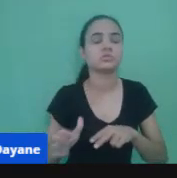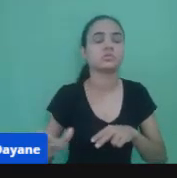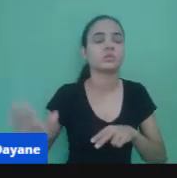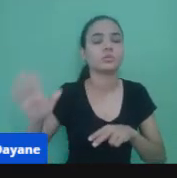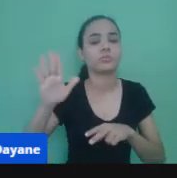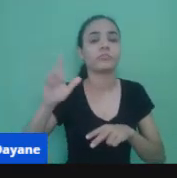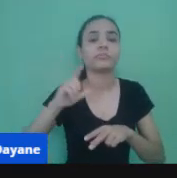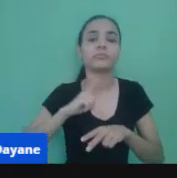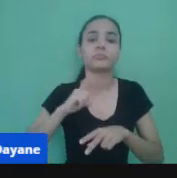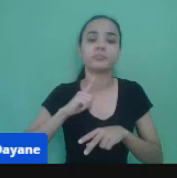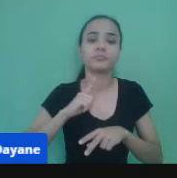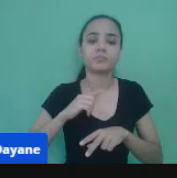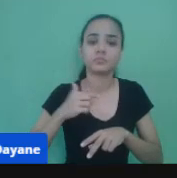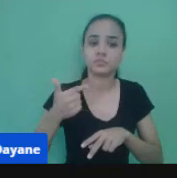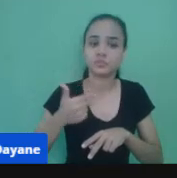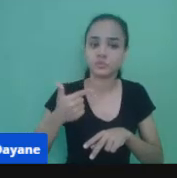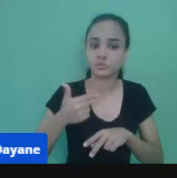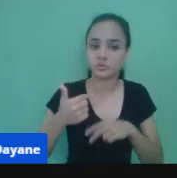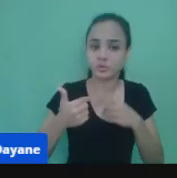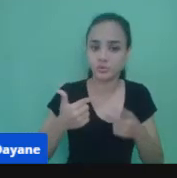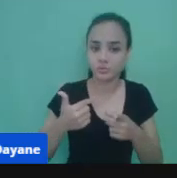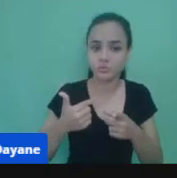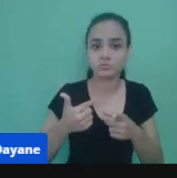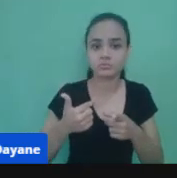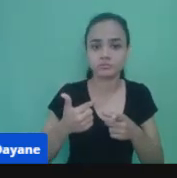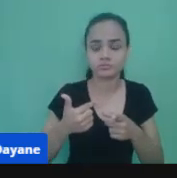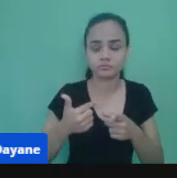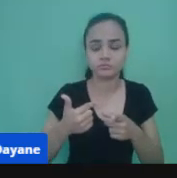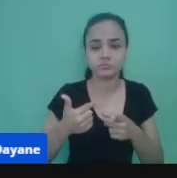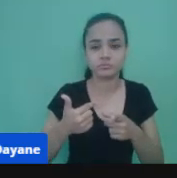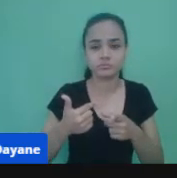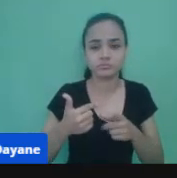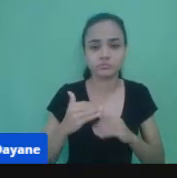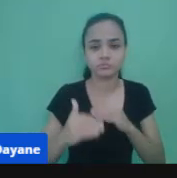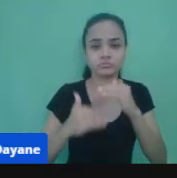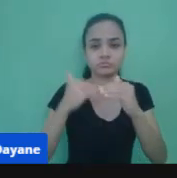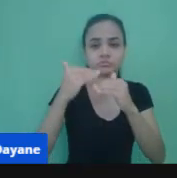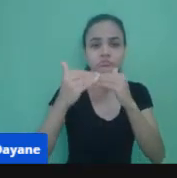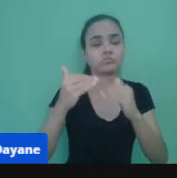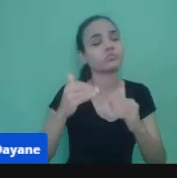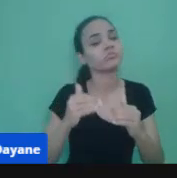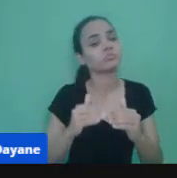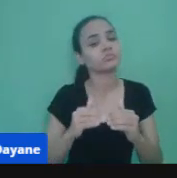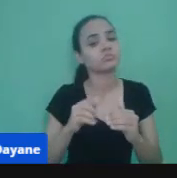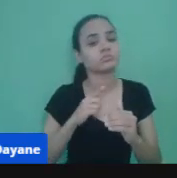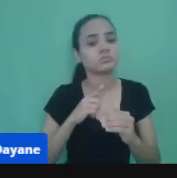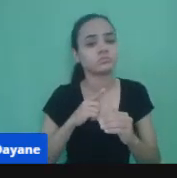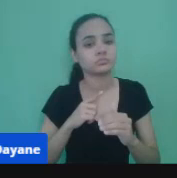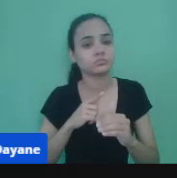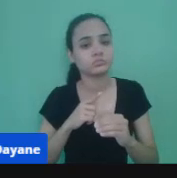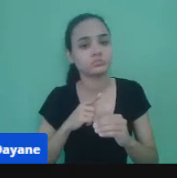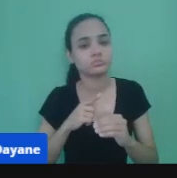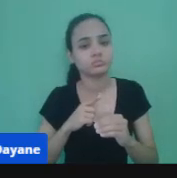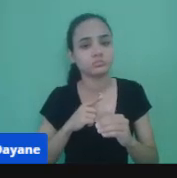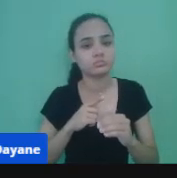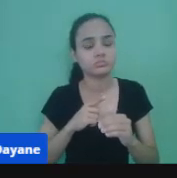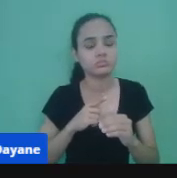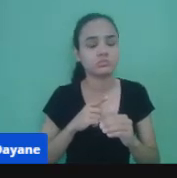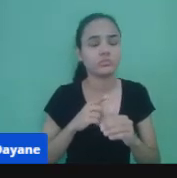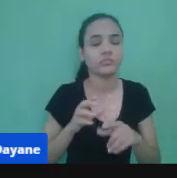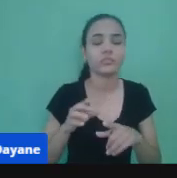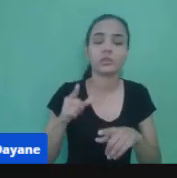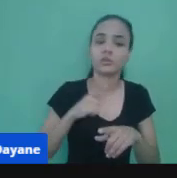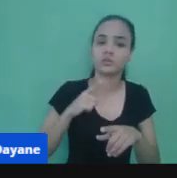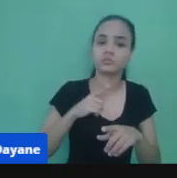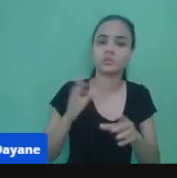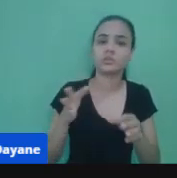sentido, isso vai gerar divisas para o país, nós vamos ter o desenvolvimento e a inserção de tecnologia no campo, nós